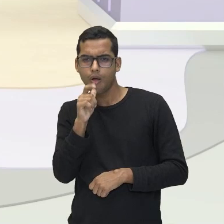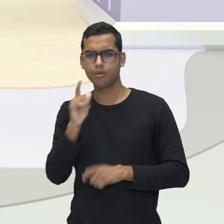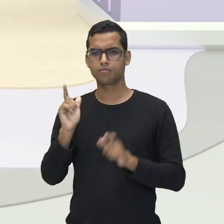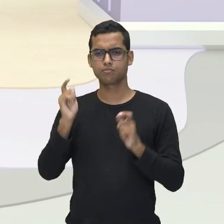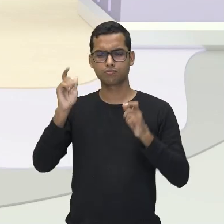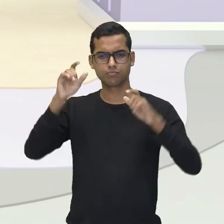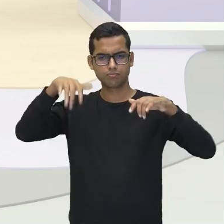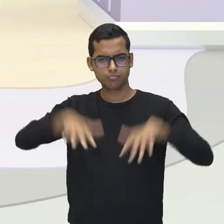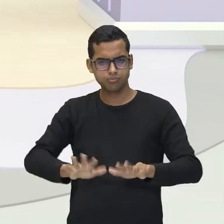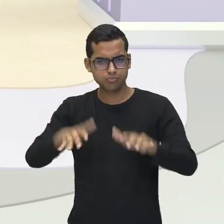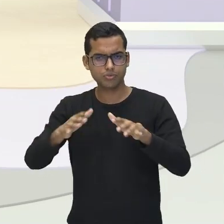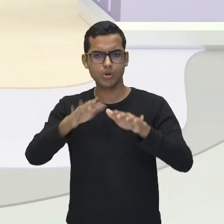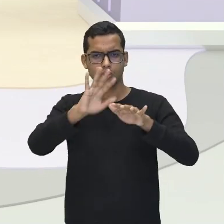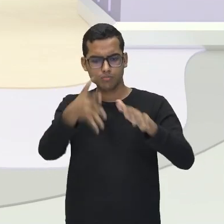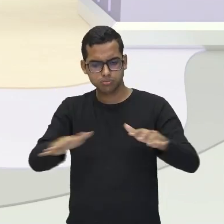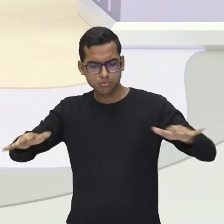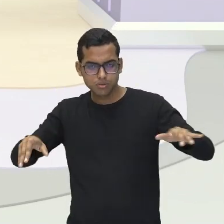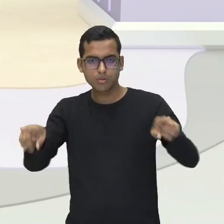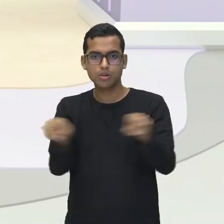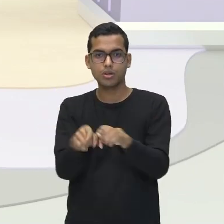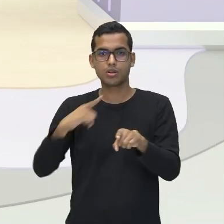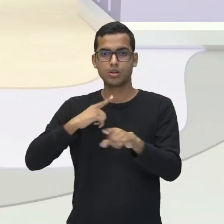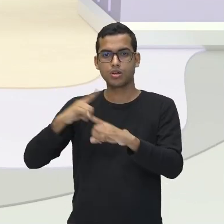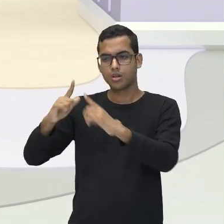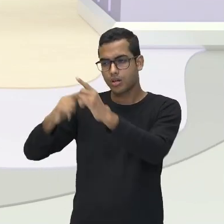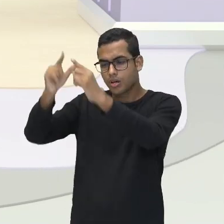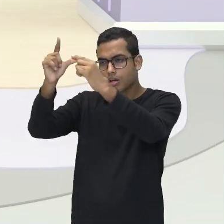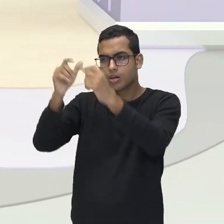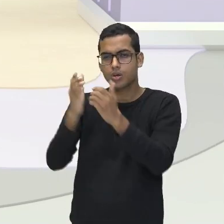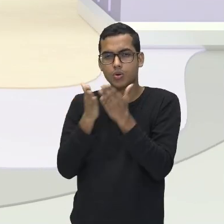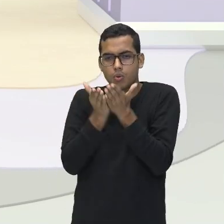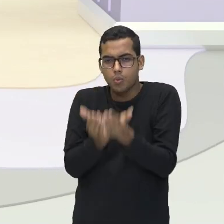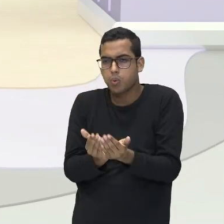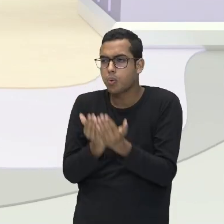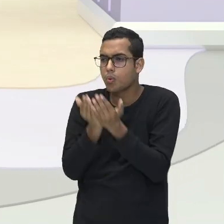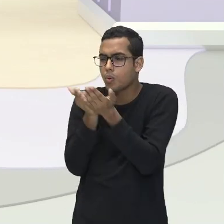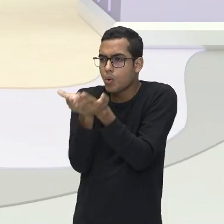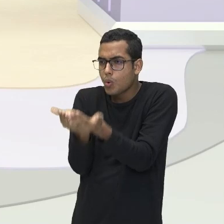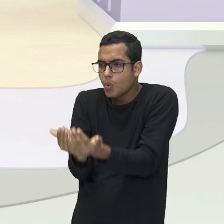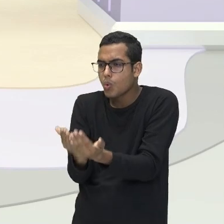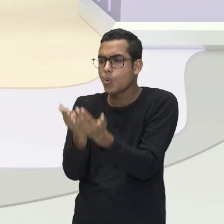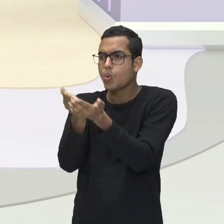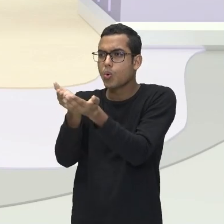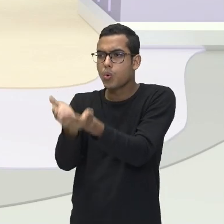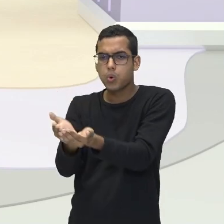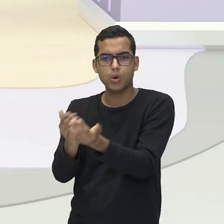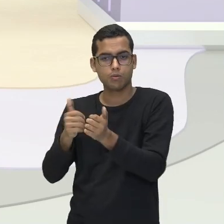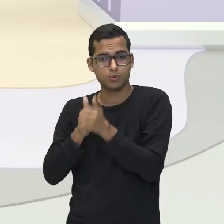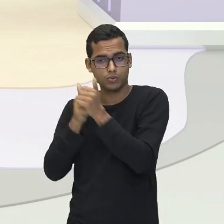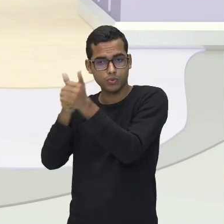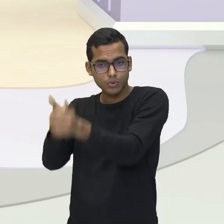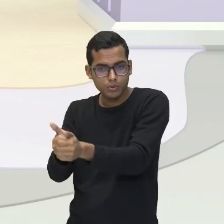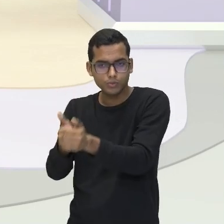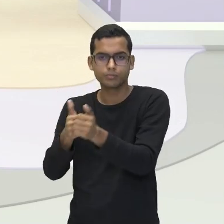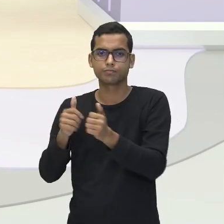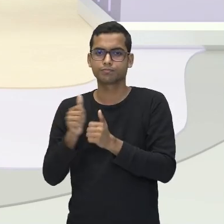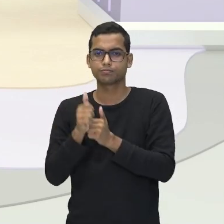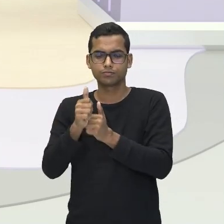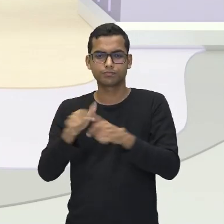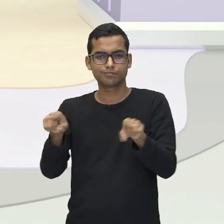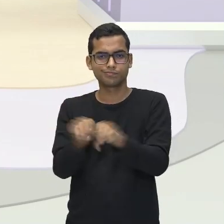navegantes à noite nas suas navegações, nos seus barcos, né? Em segurança aos